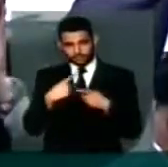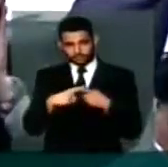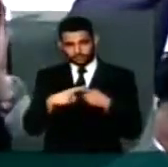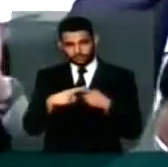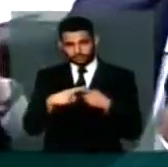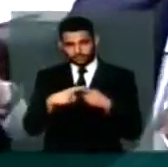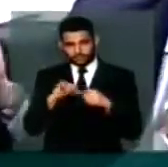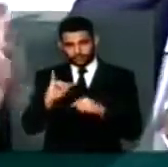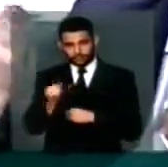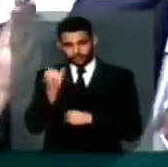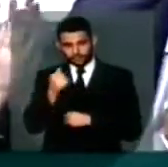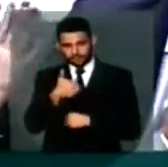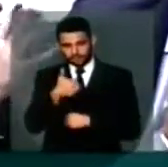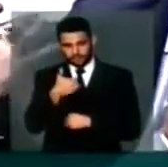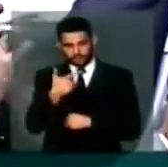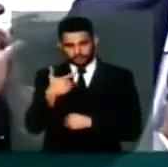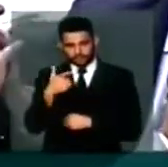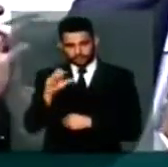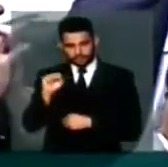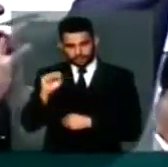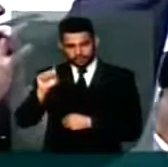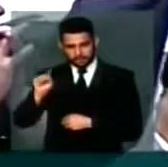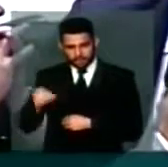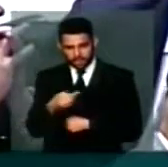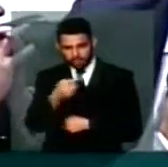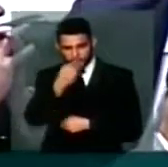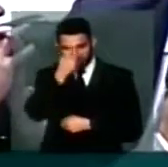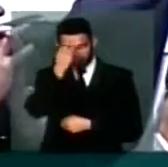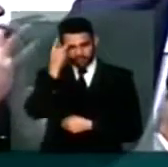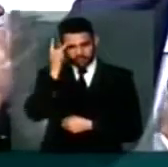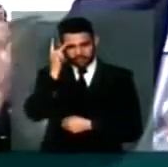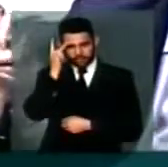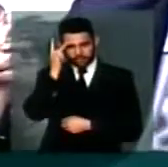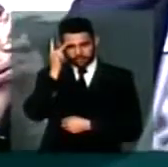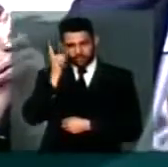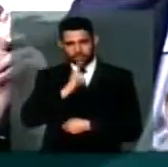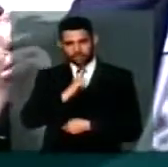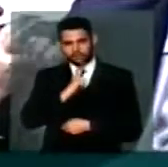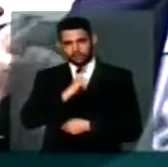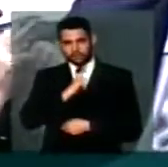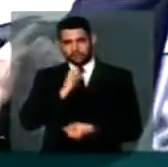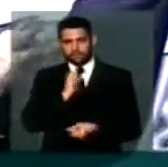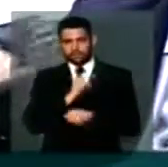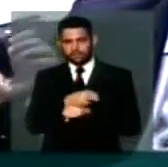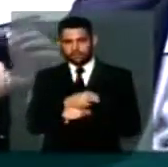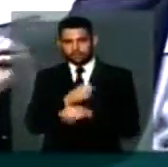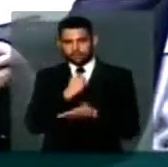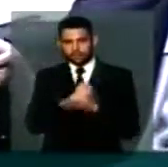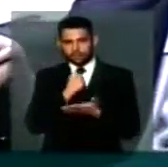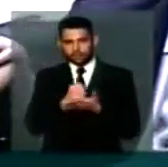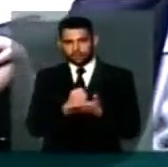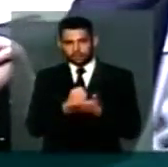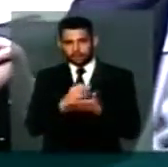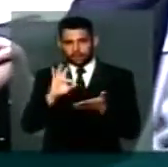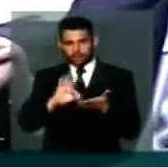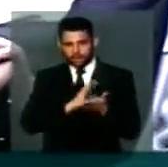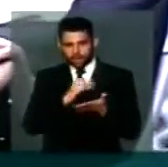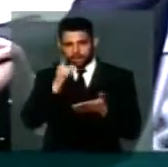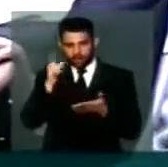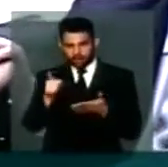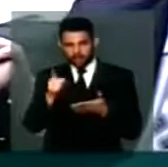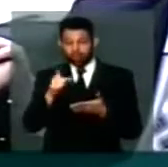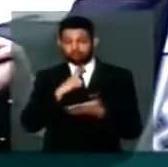oportunidade a 120 mil pessoas a terem o seu emprego com carteira assinada